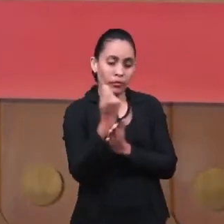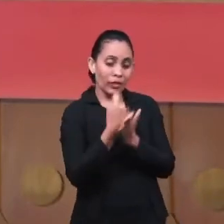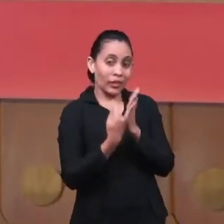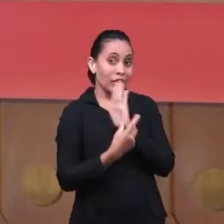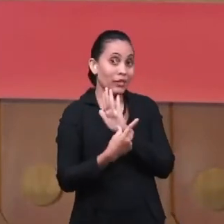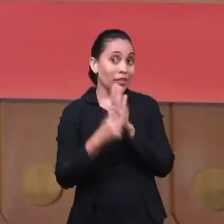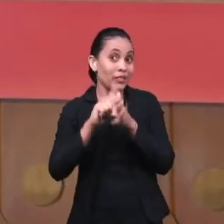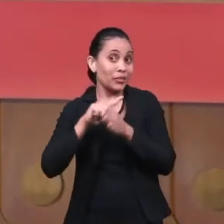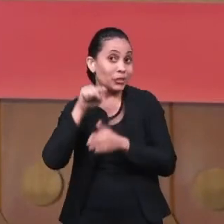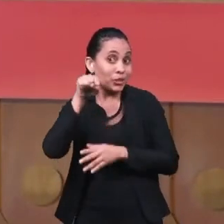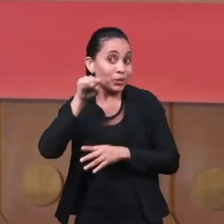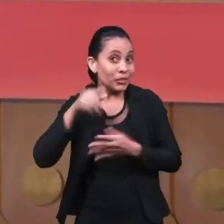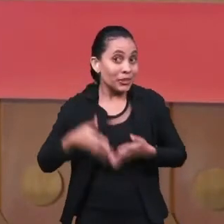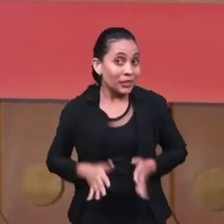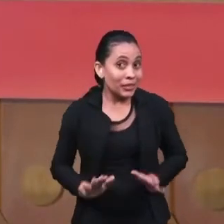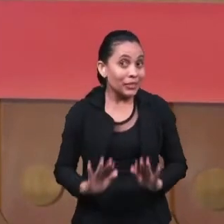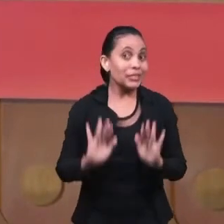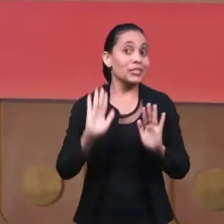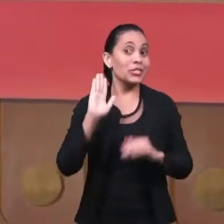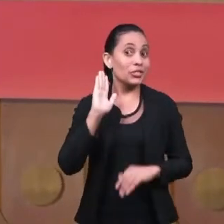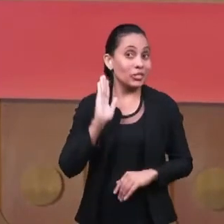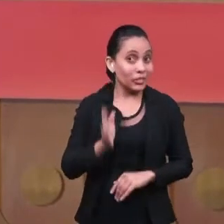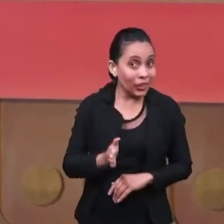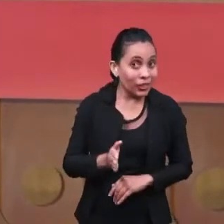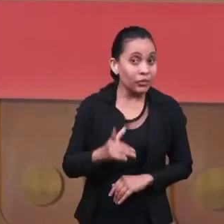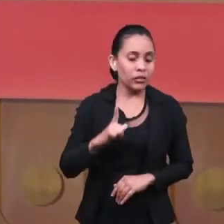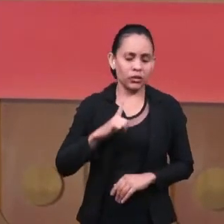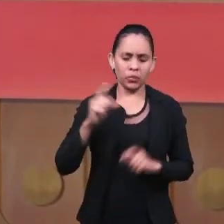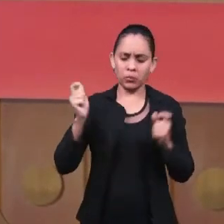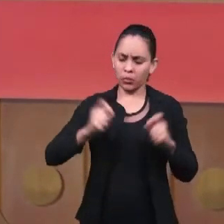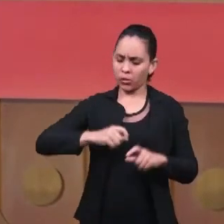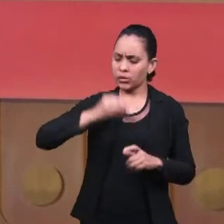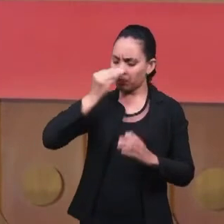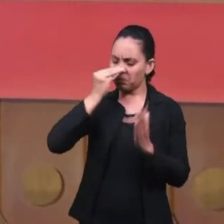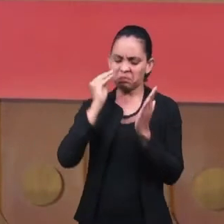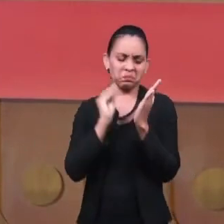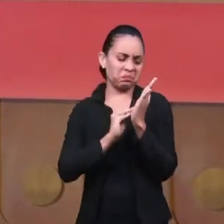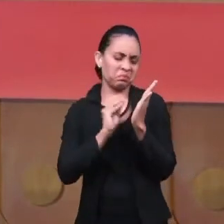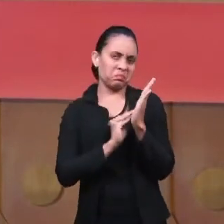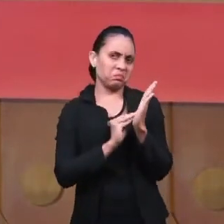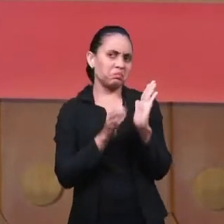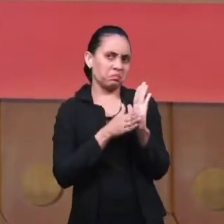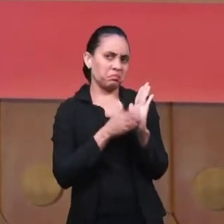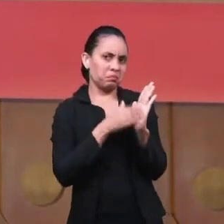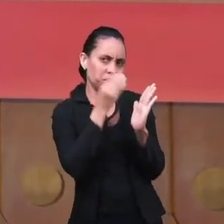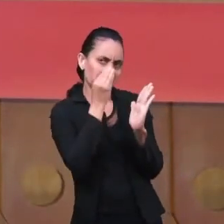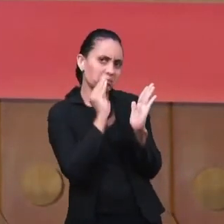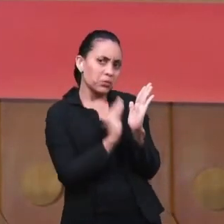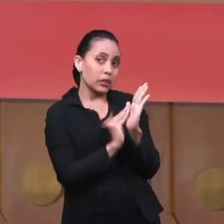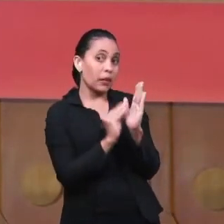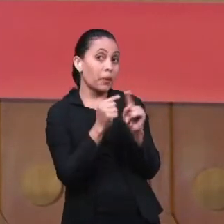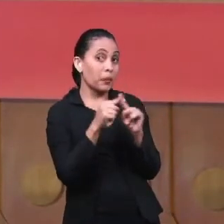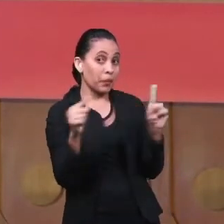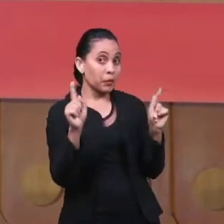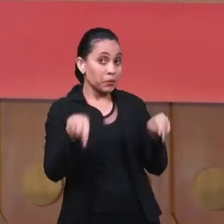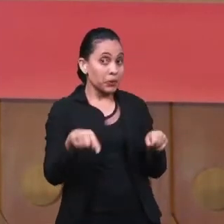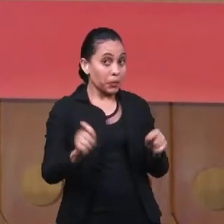você existir. Você pode rejeitar o plano, ou você pode dizer o que disse o